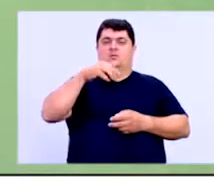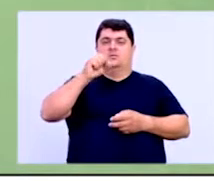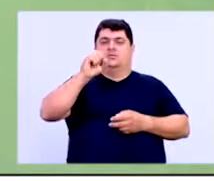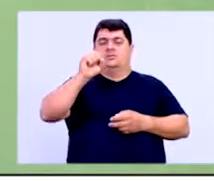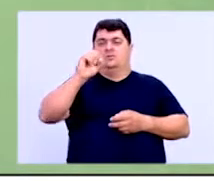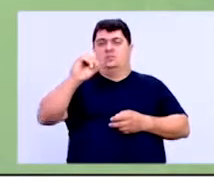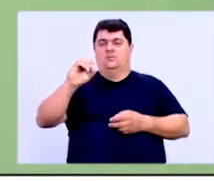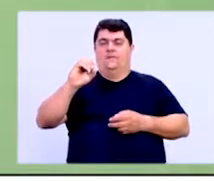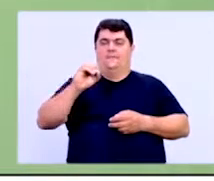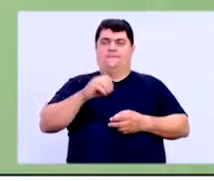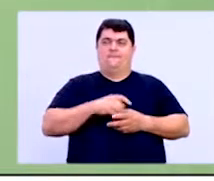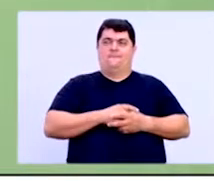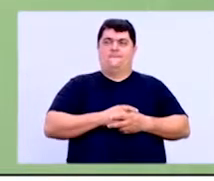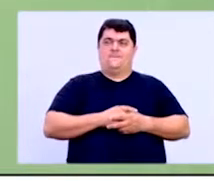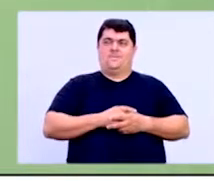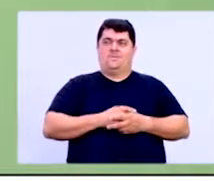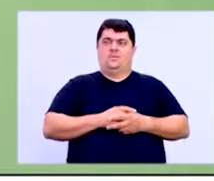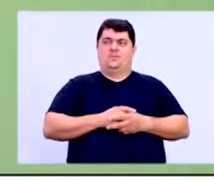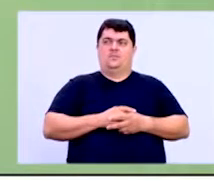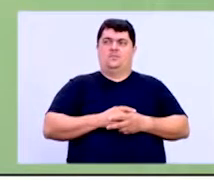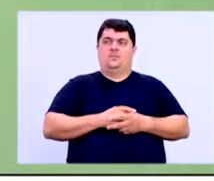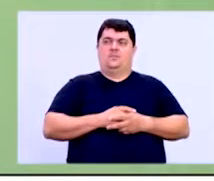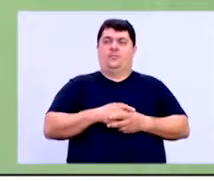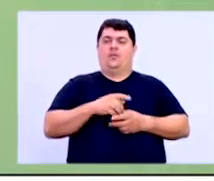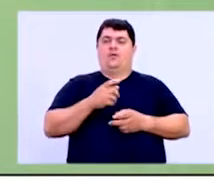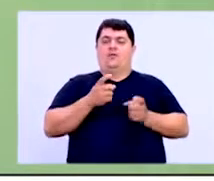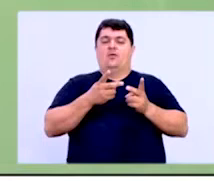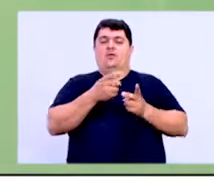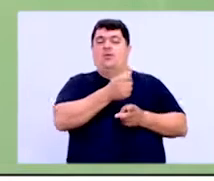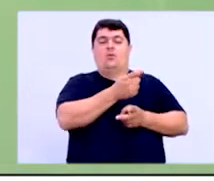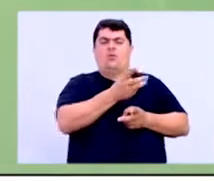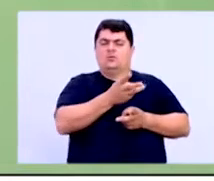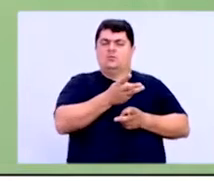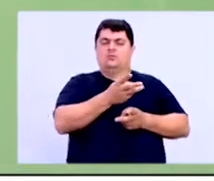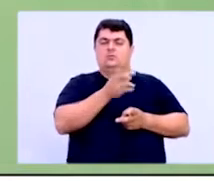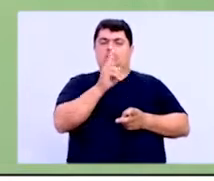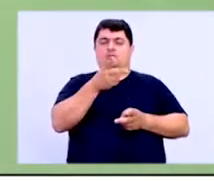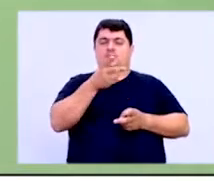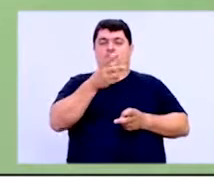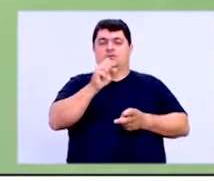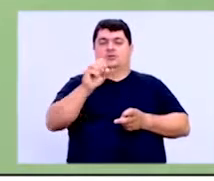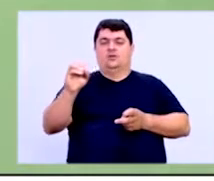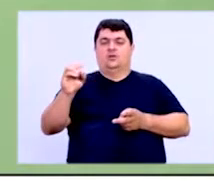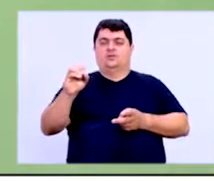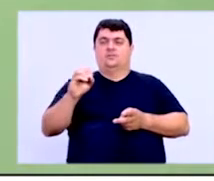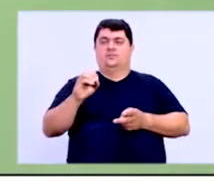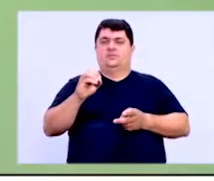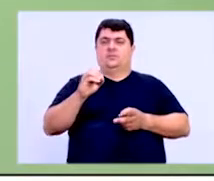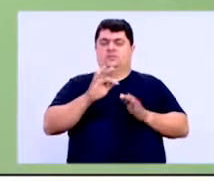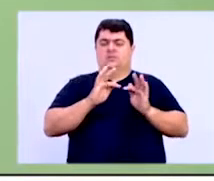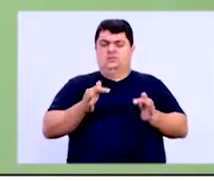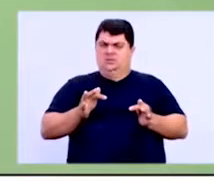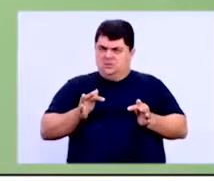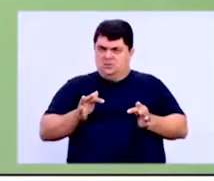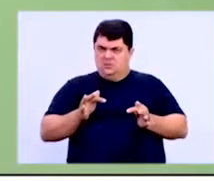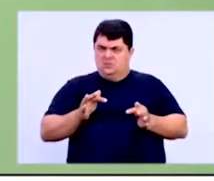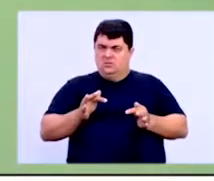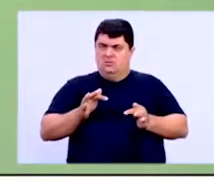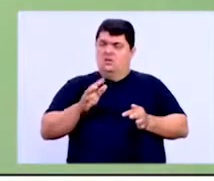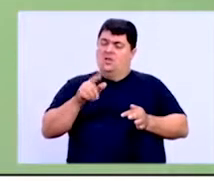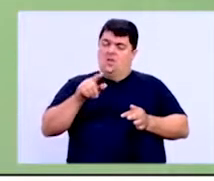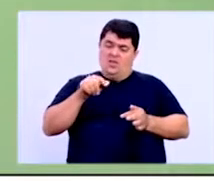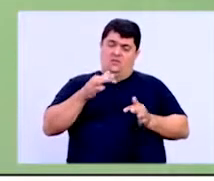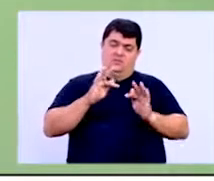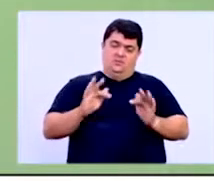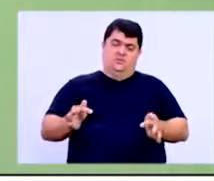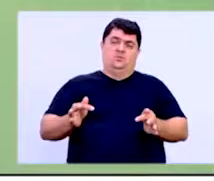0,80 centavos. Então, qual é o preço de venda que eu vou praticar? R$2,80. É simples assim, professor? É,